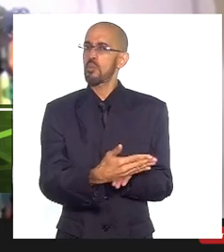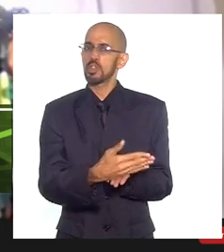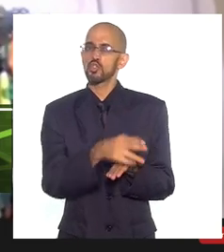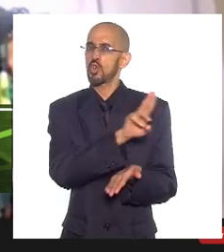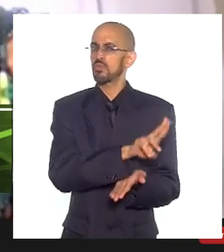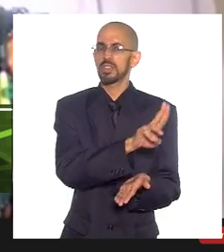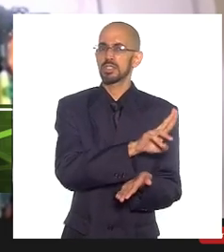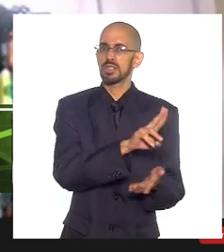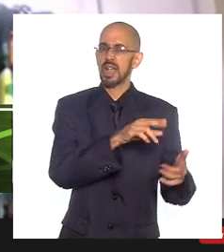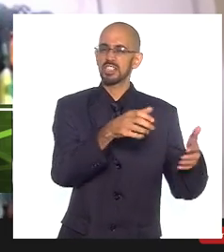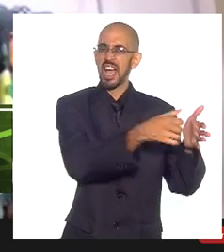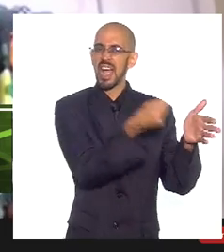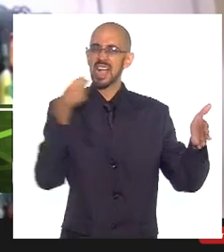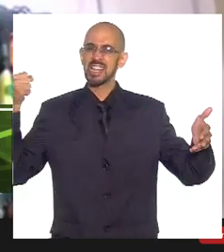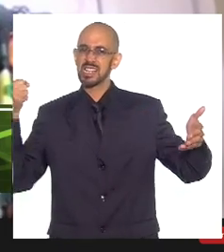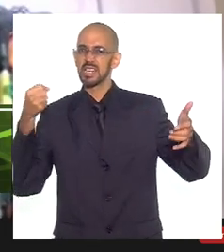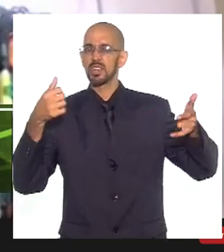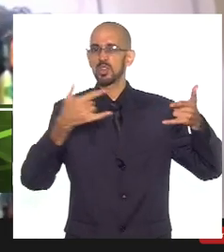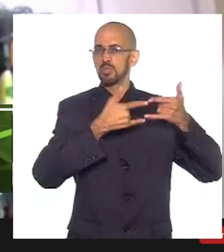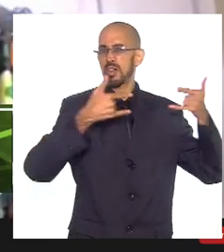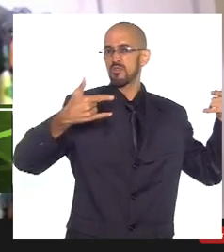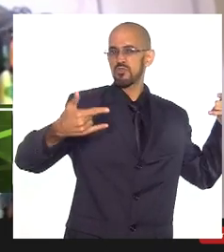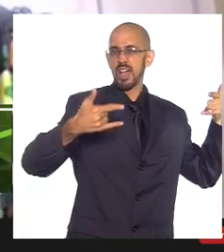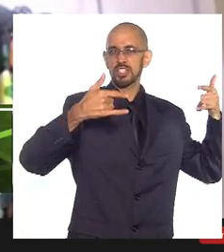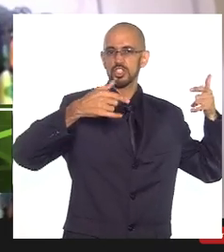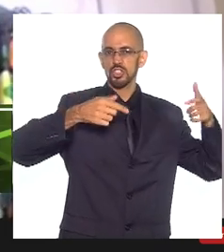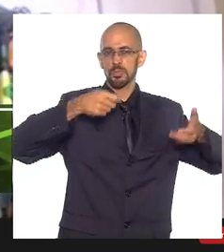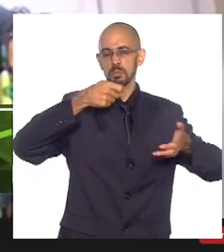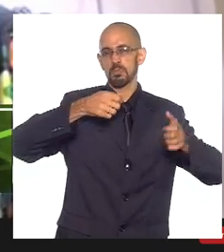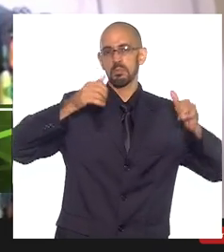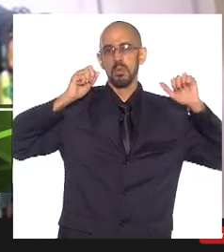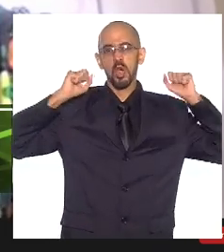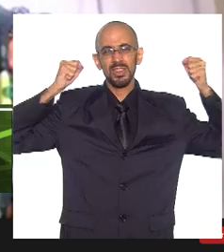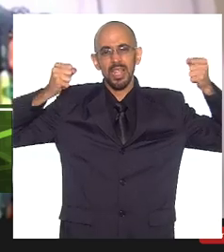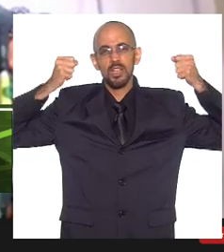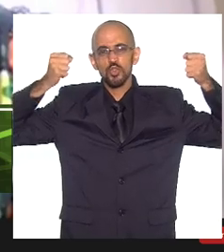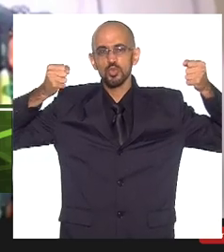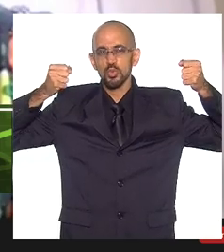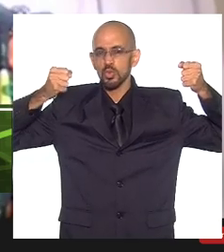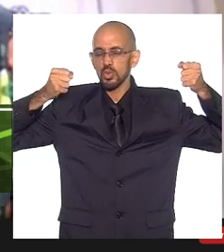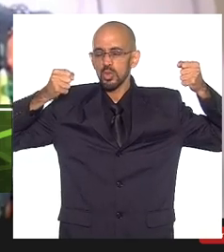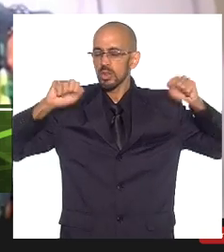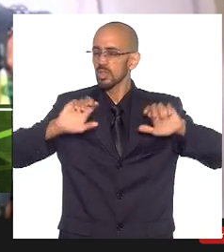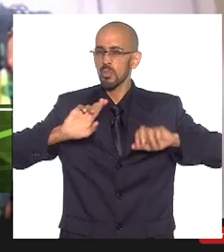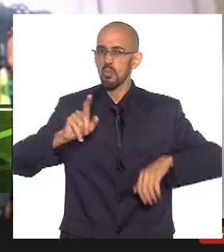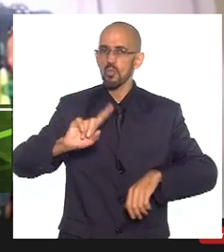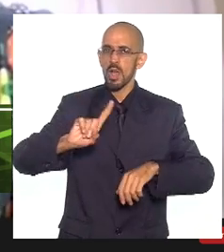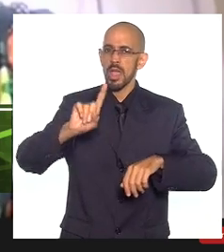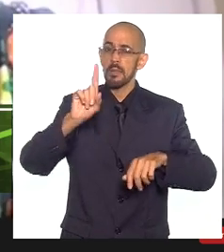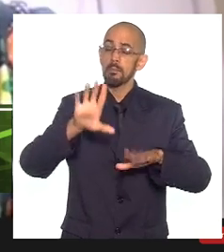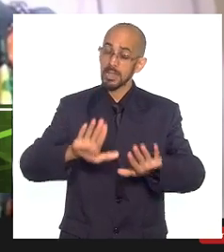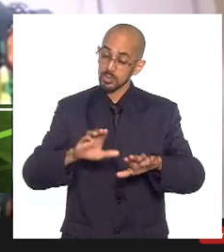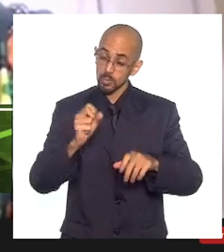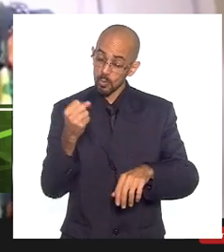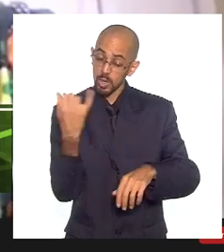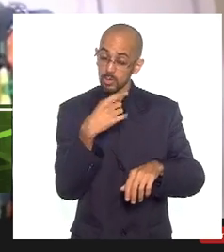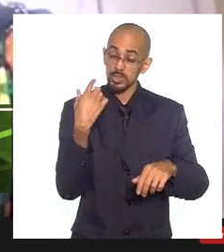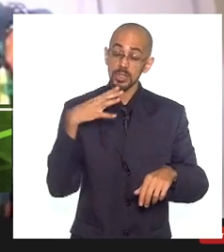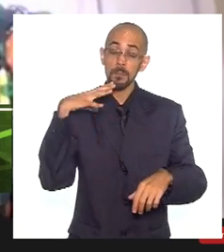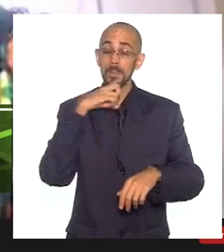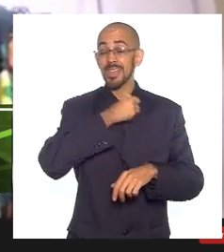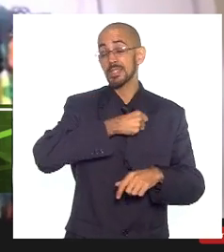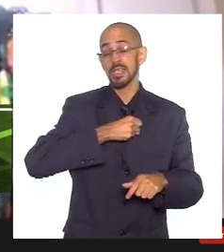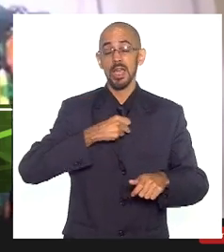arrancando a faixa, mas ela começa sobretudo quando a gente olha a capacidade de produzir ciência a partir do